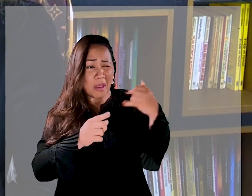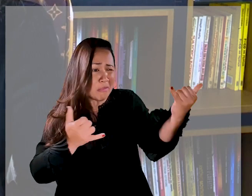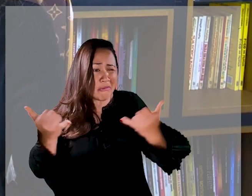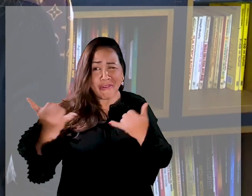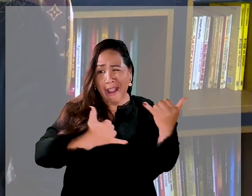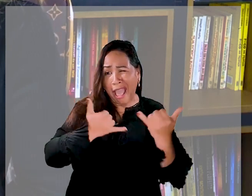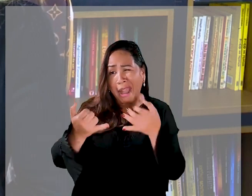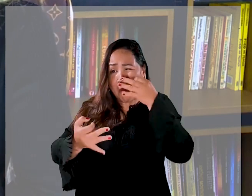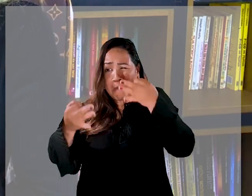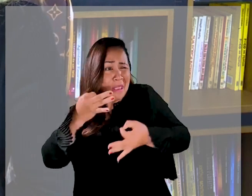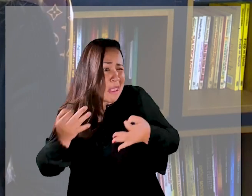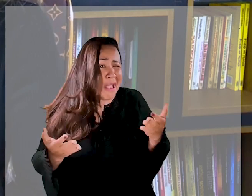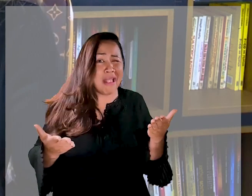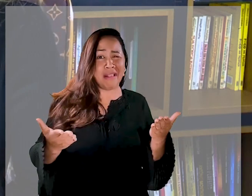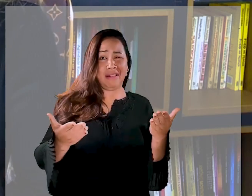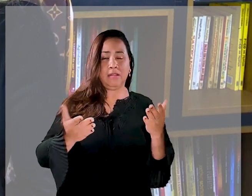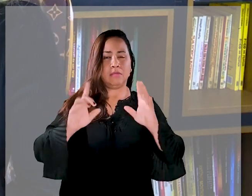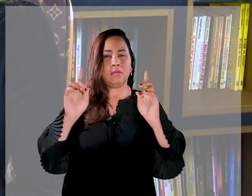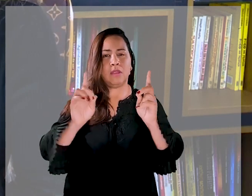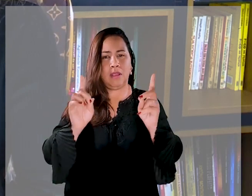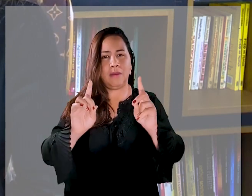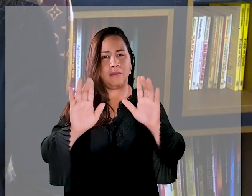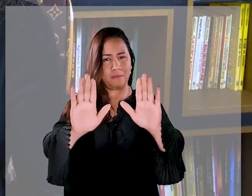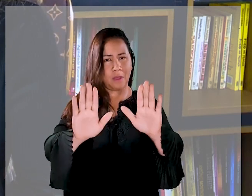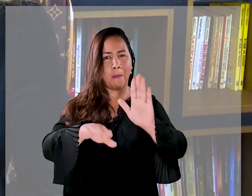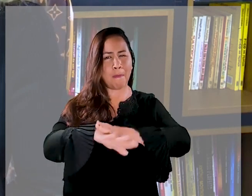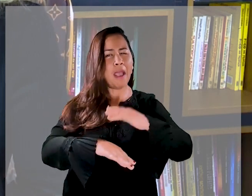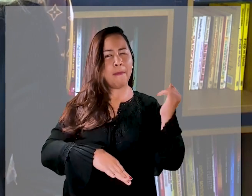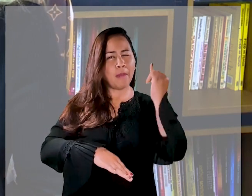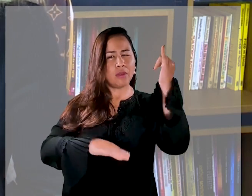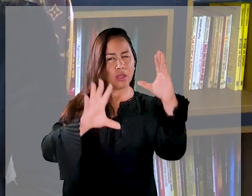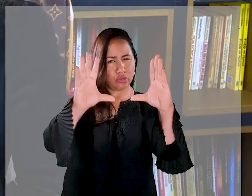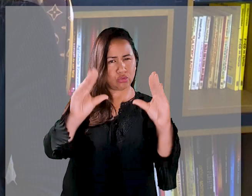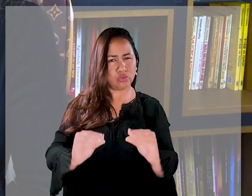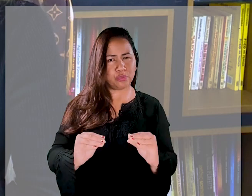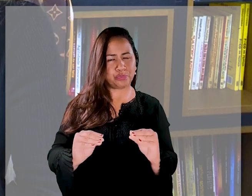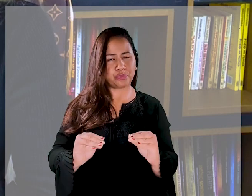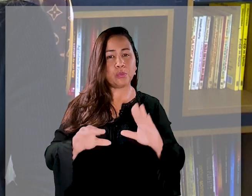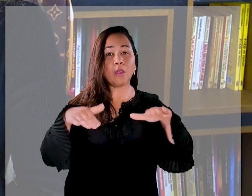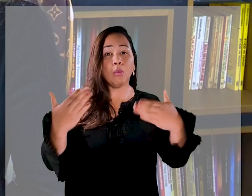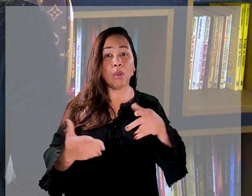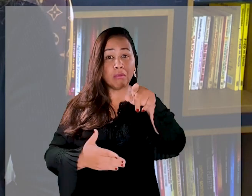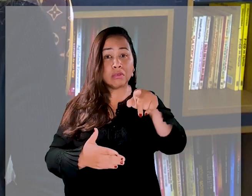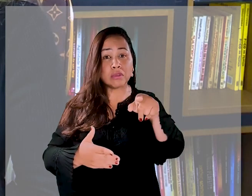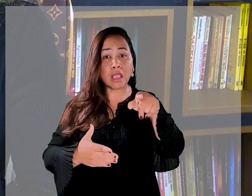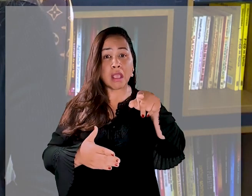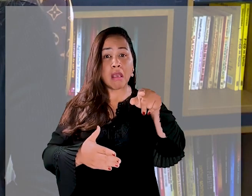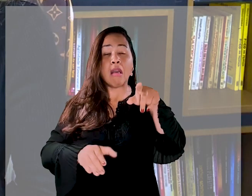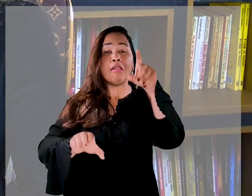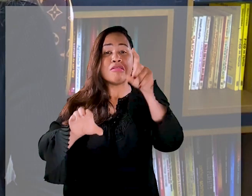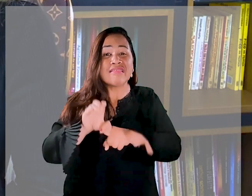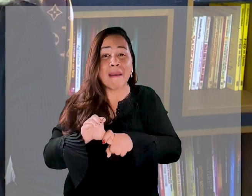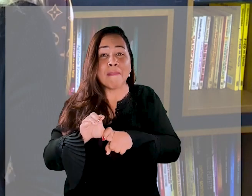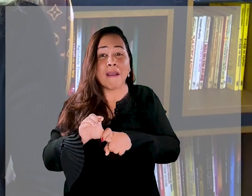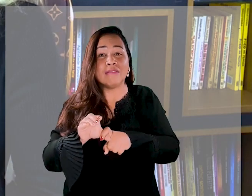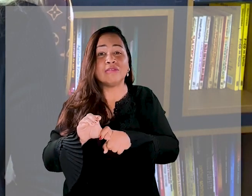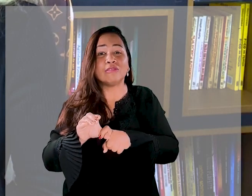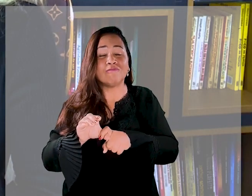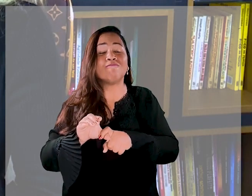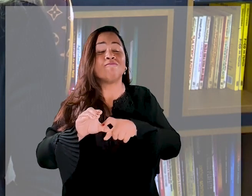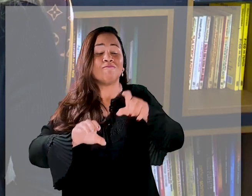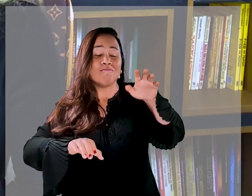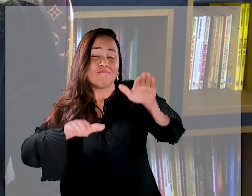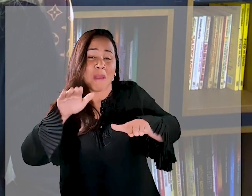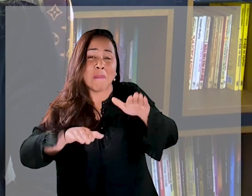e ponto. Agora, o mais importante para a gente finalizar esse assunto aqui. Quando você depende da opinião do outro para ser algo, este